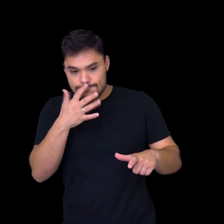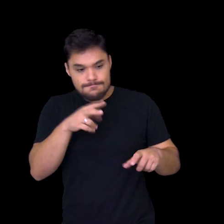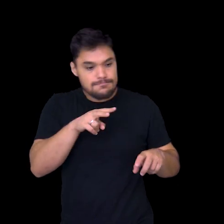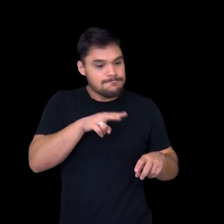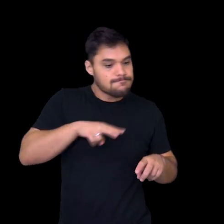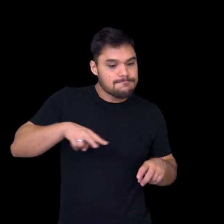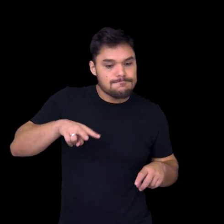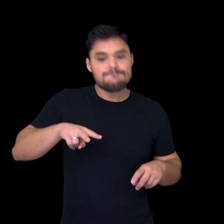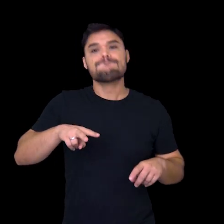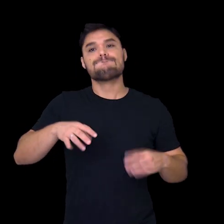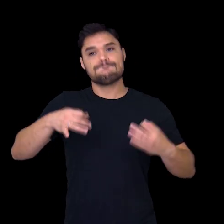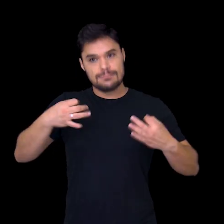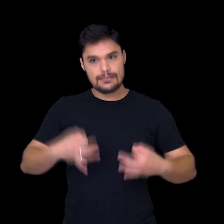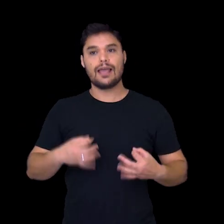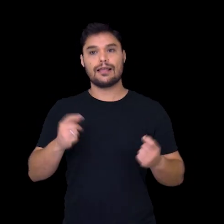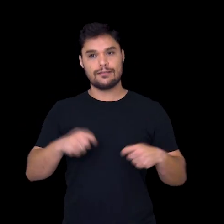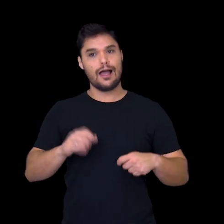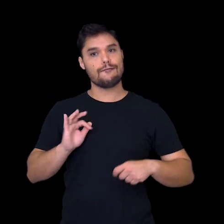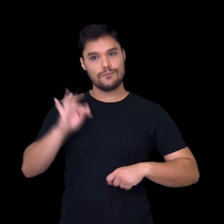e verificada.